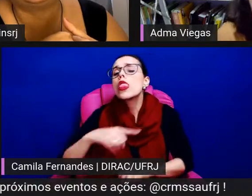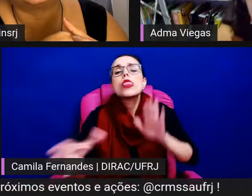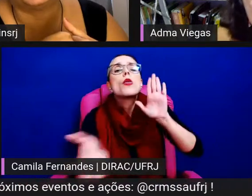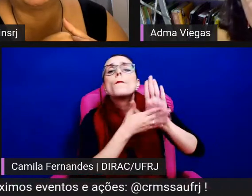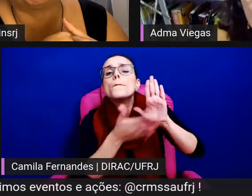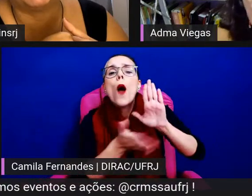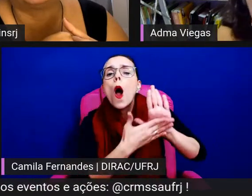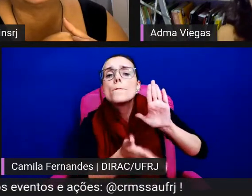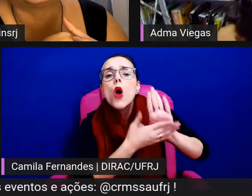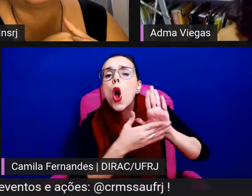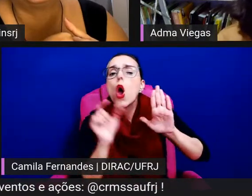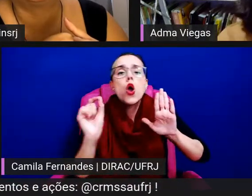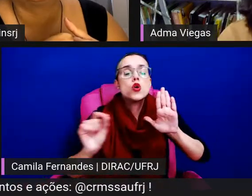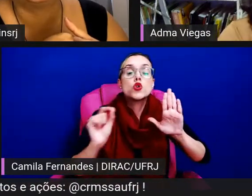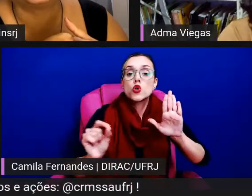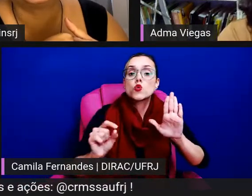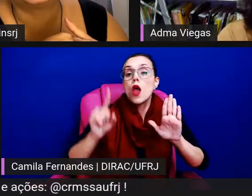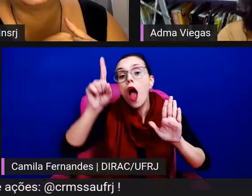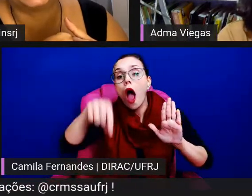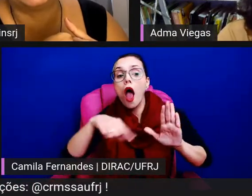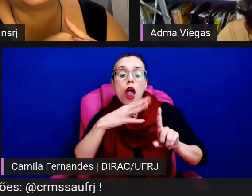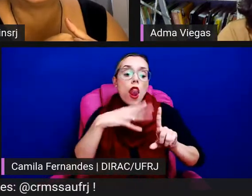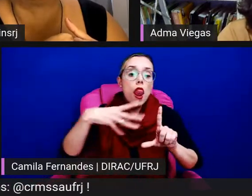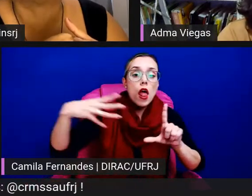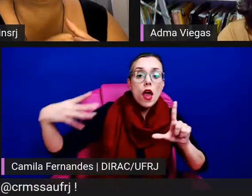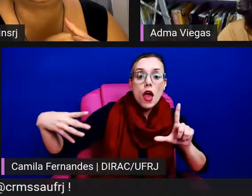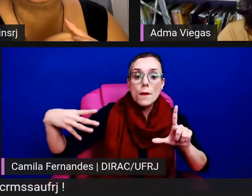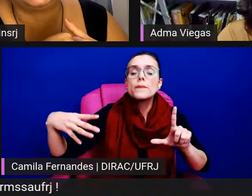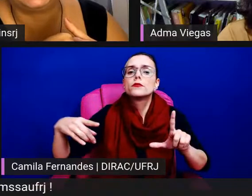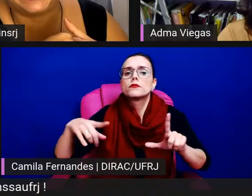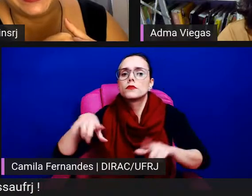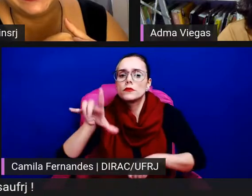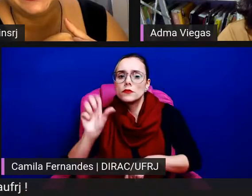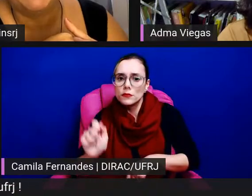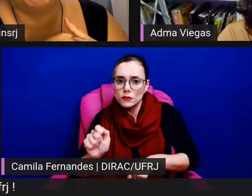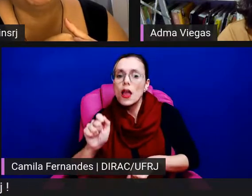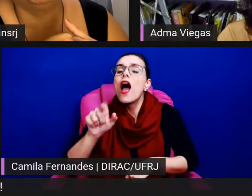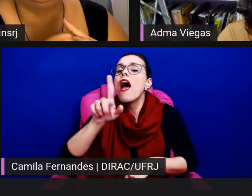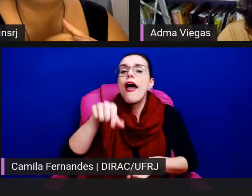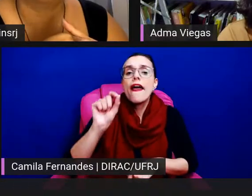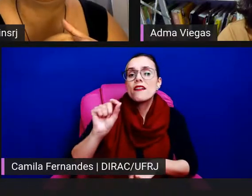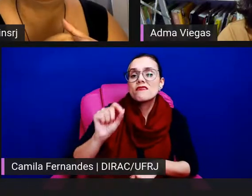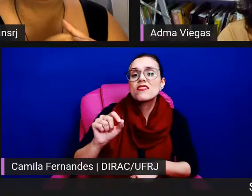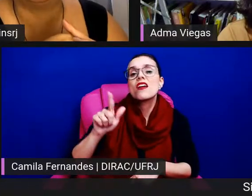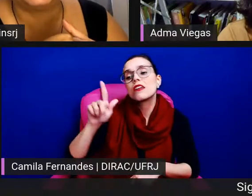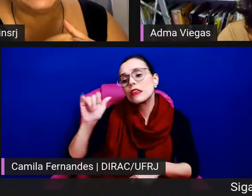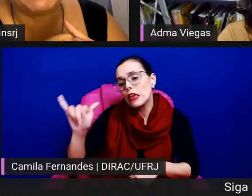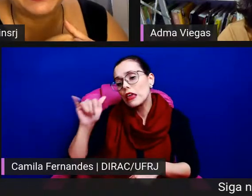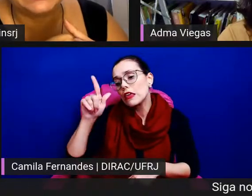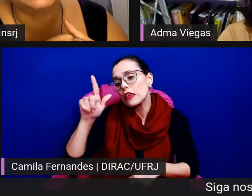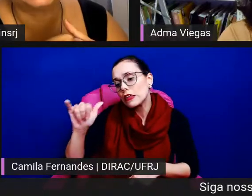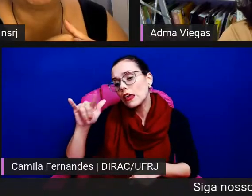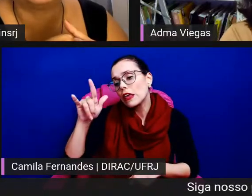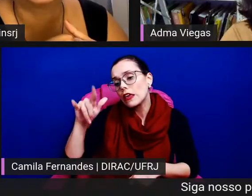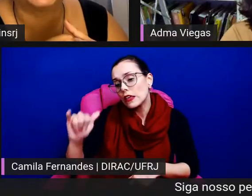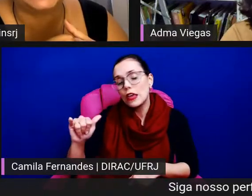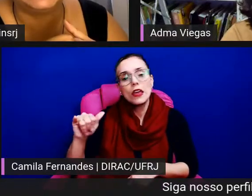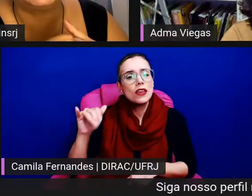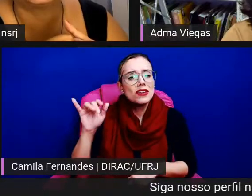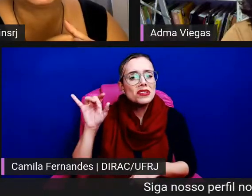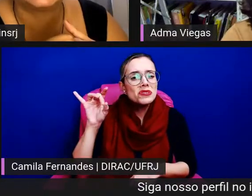foi lida com uma pauta chamada GGG, ou seja, gay, gay, gay, muito da hegemonia